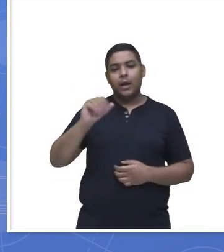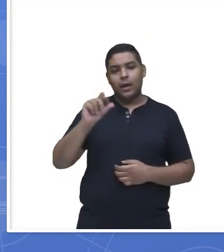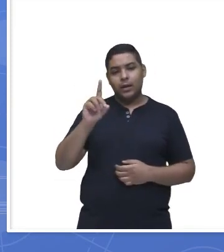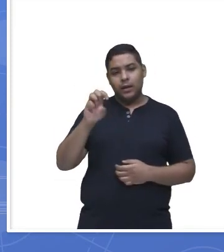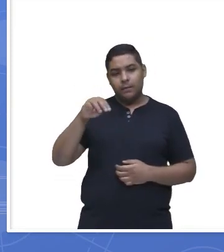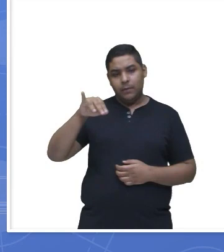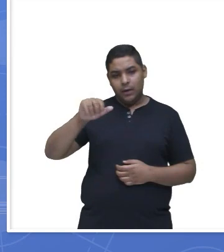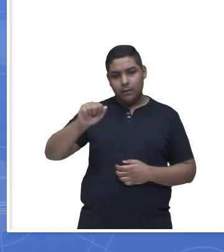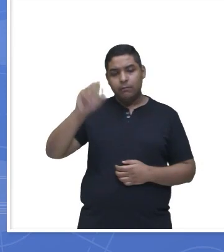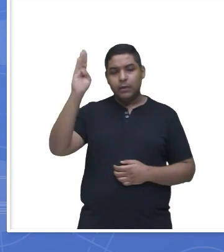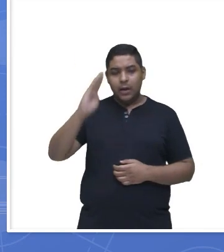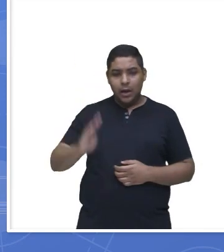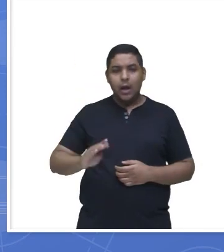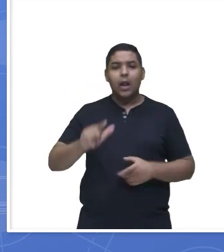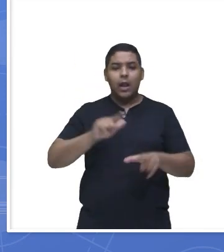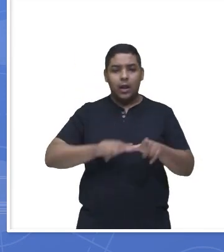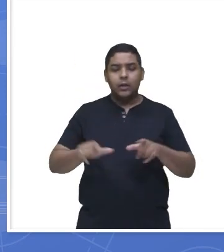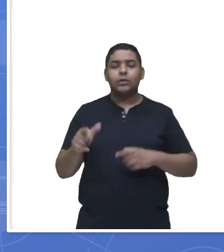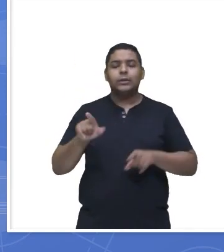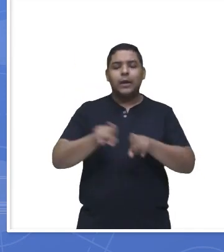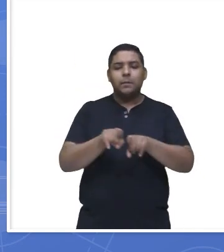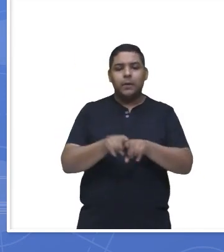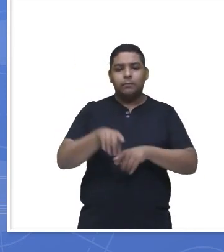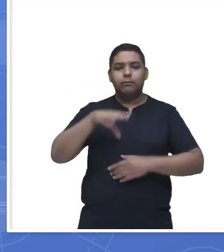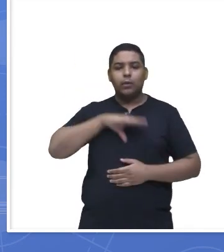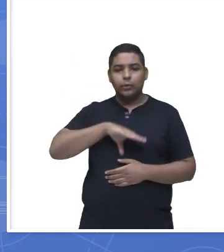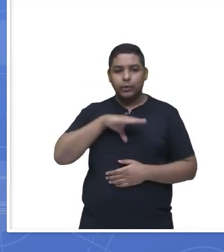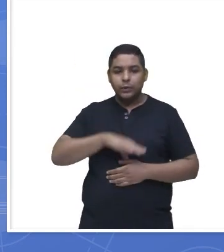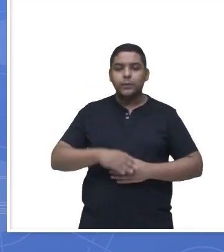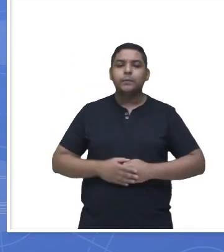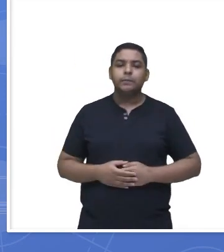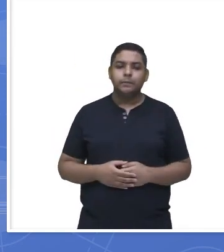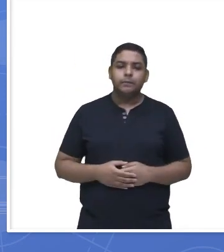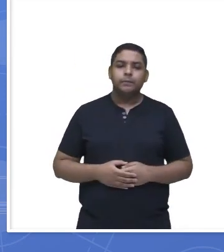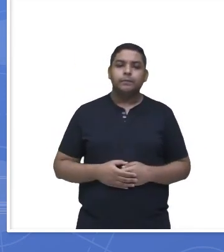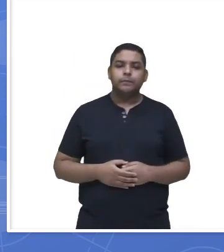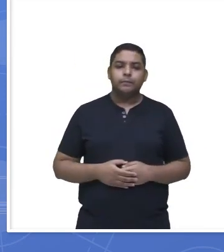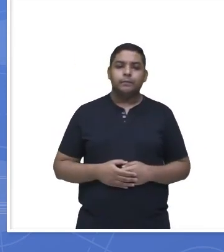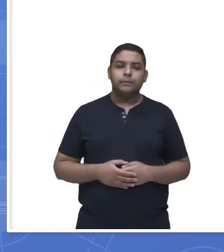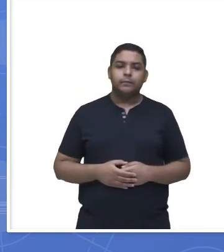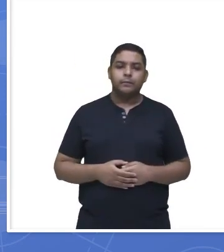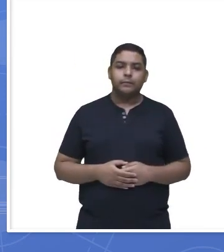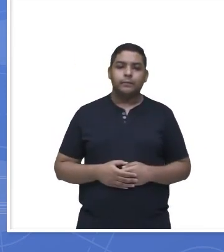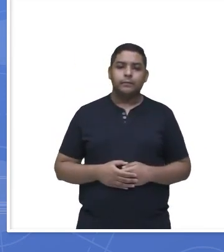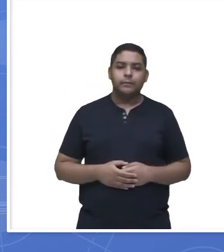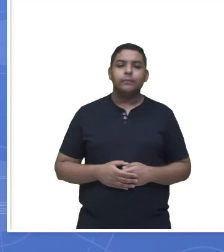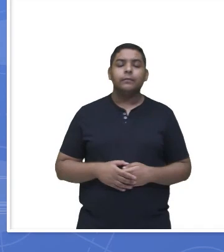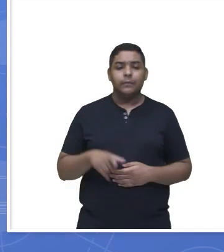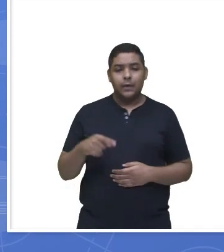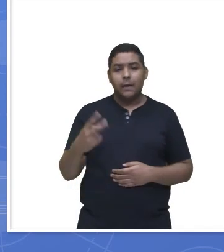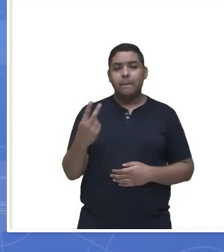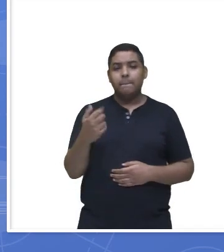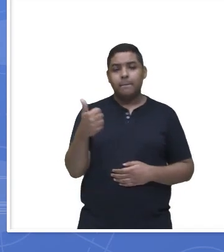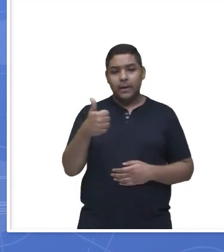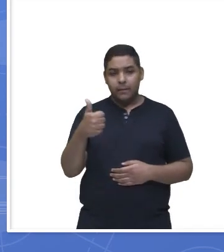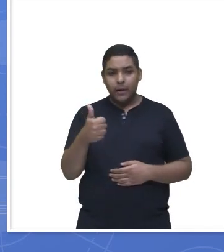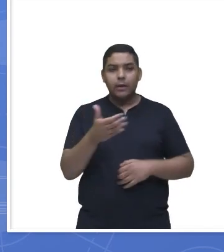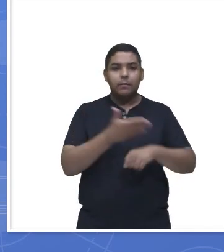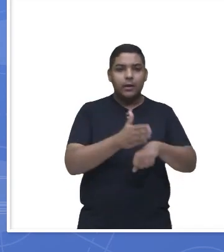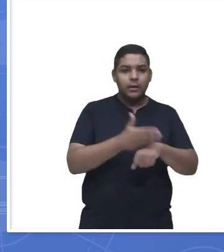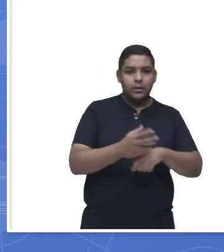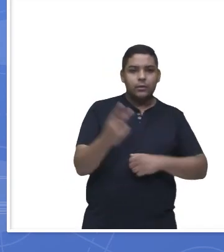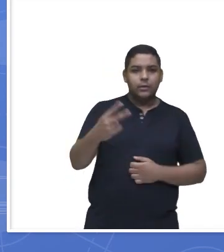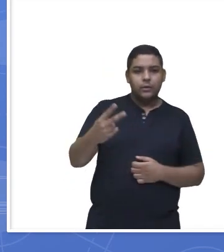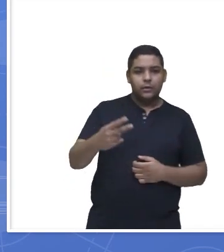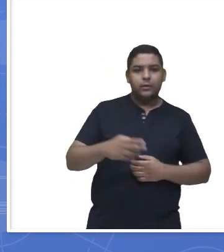reconheceu a importância dele para a literatura brasileira. Então, a primeira questão prepara para a segunda. A primeira prepara